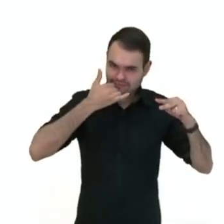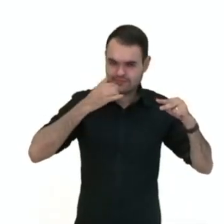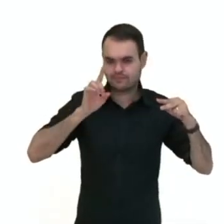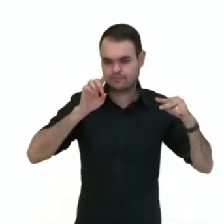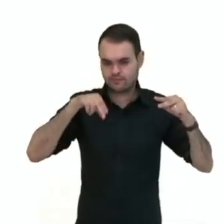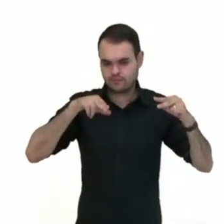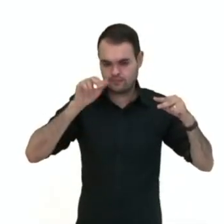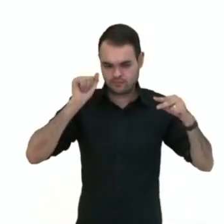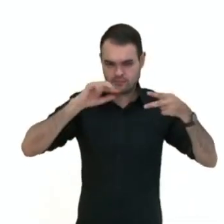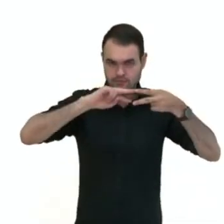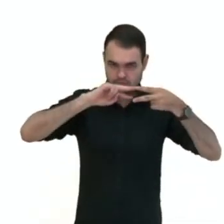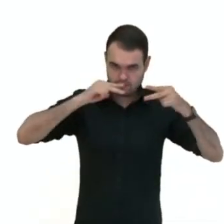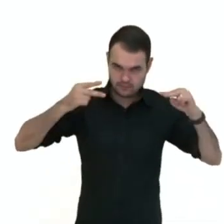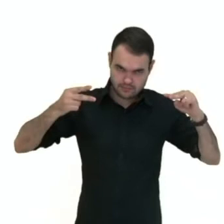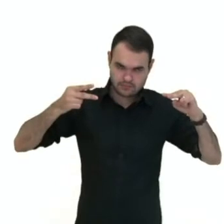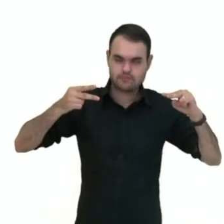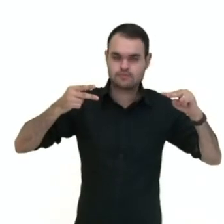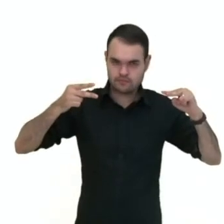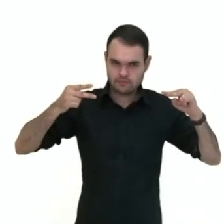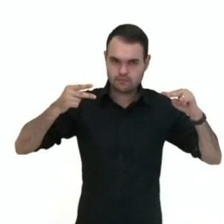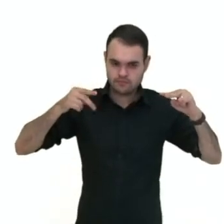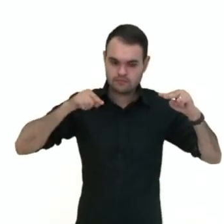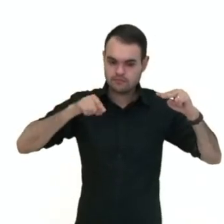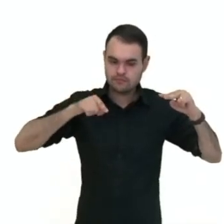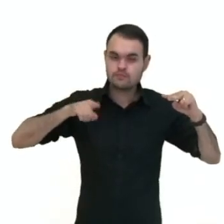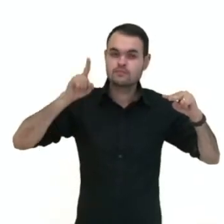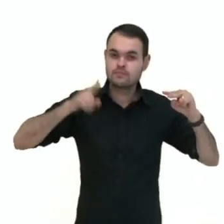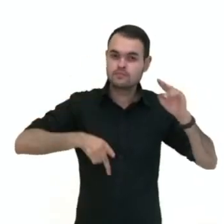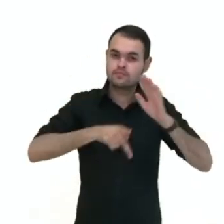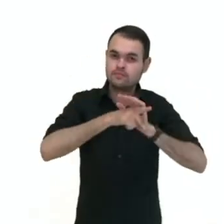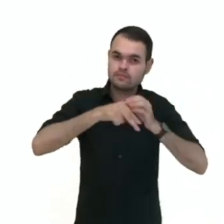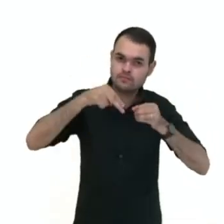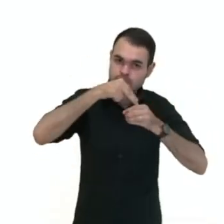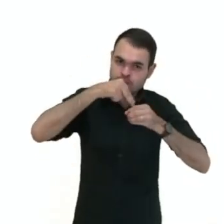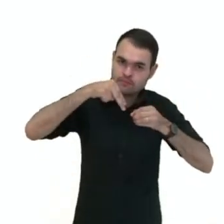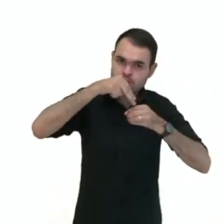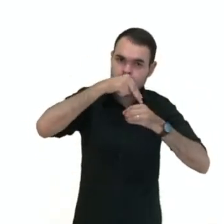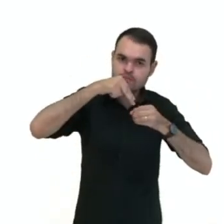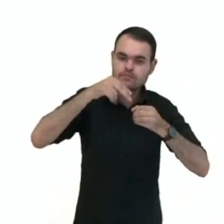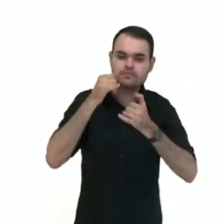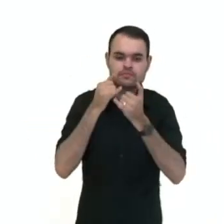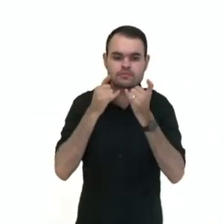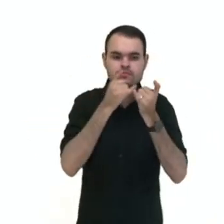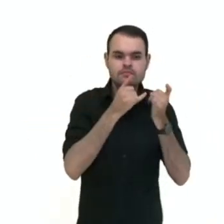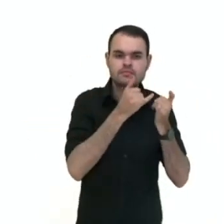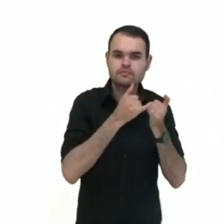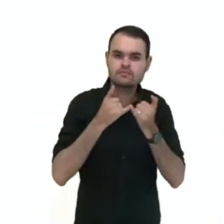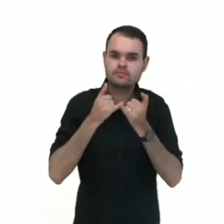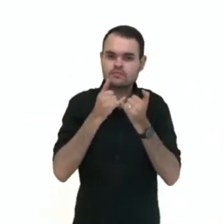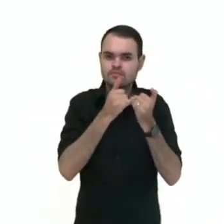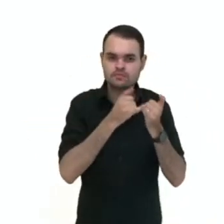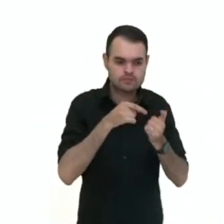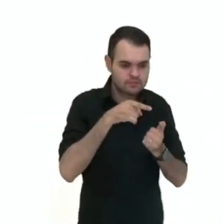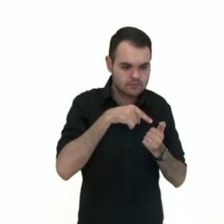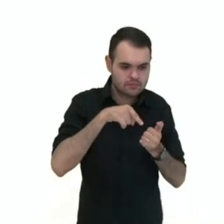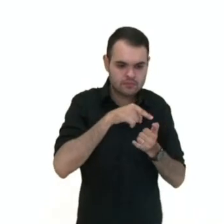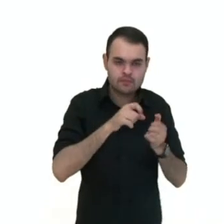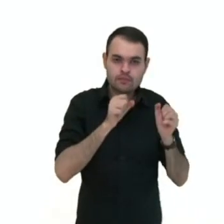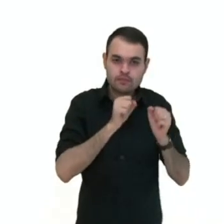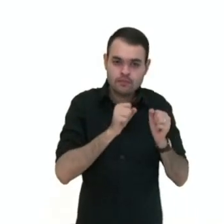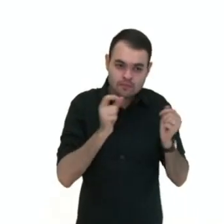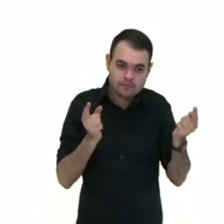Possui DNA, o ácido desoxirribonucleico, semelhante e são capazes de